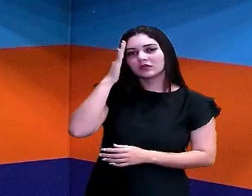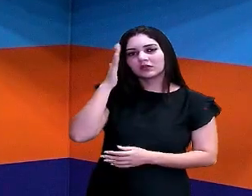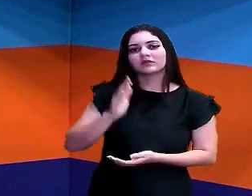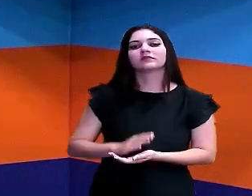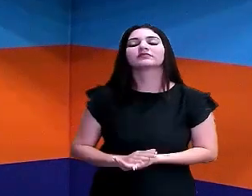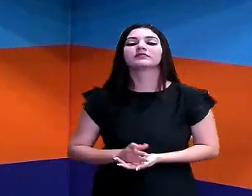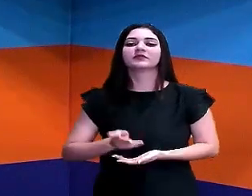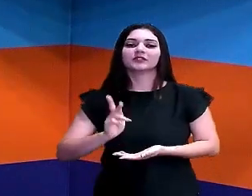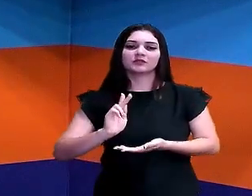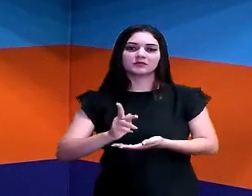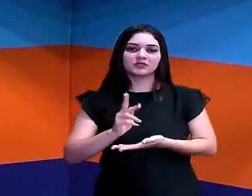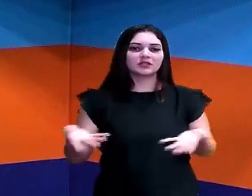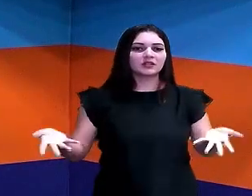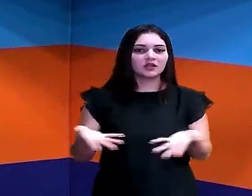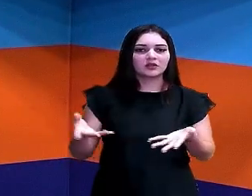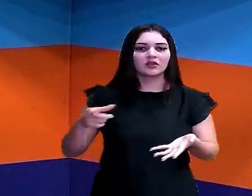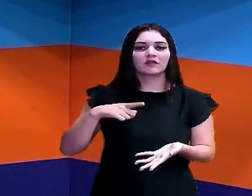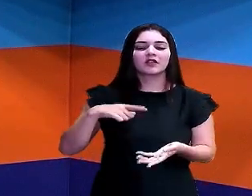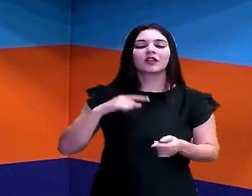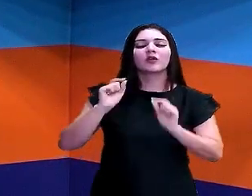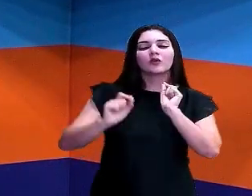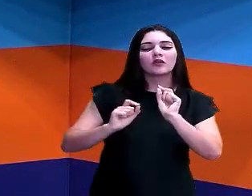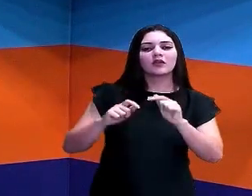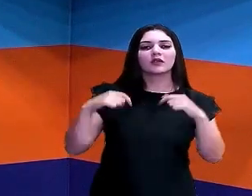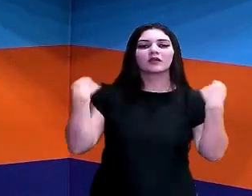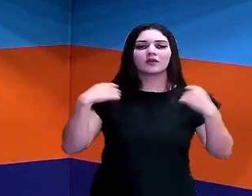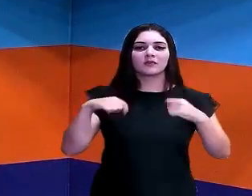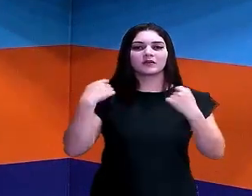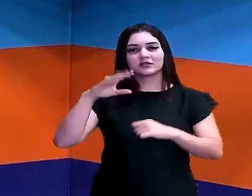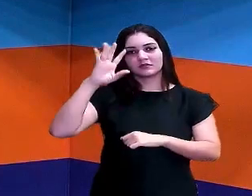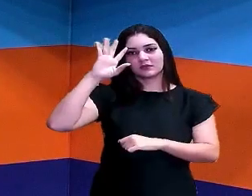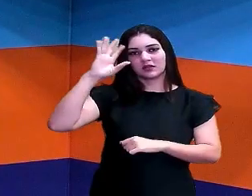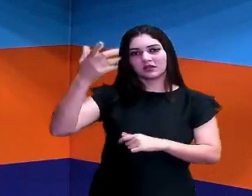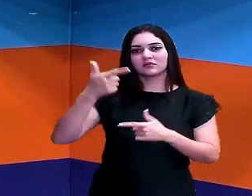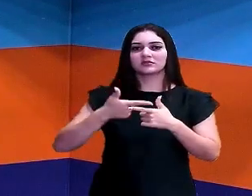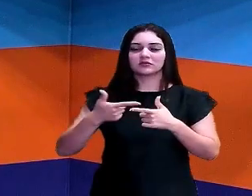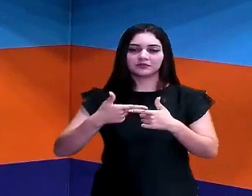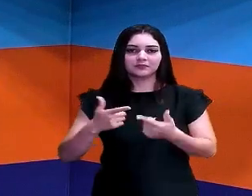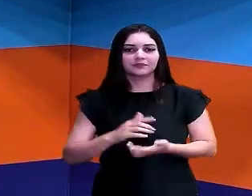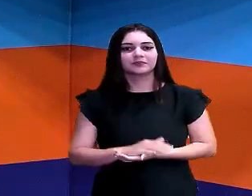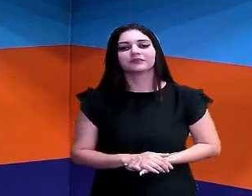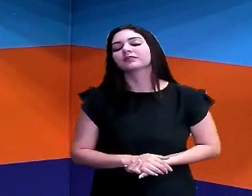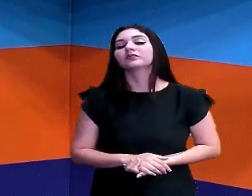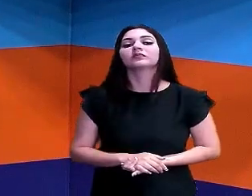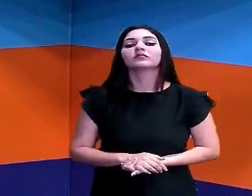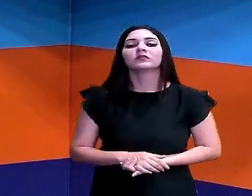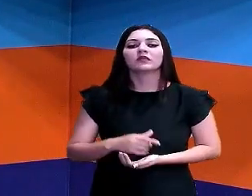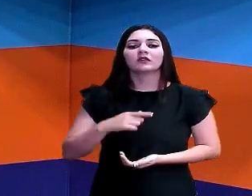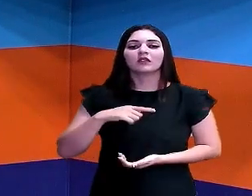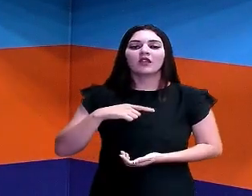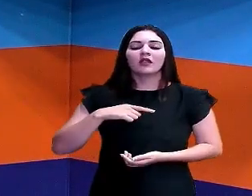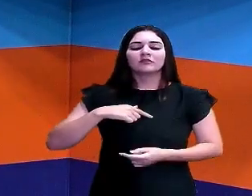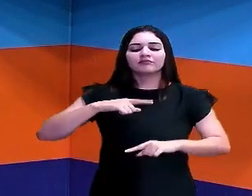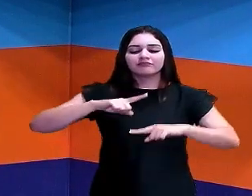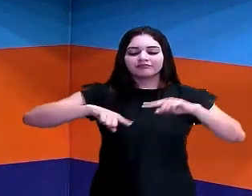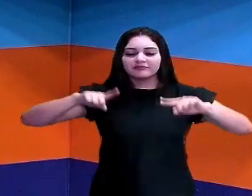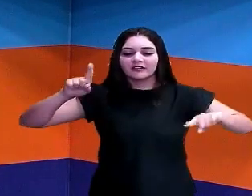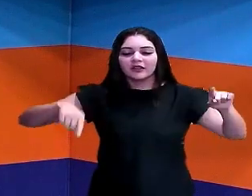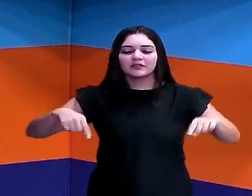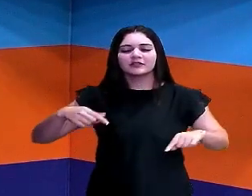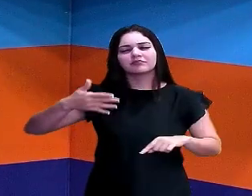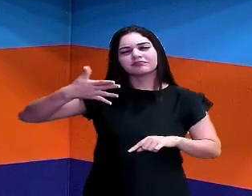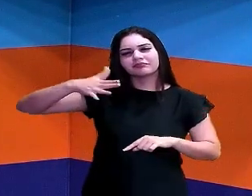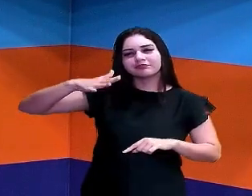vamos seguir, porque agora vem o que eu preciso para a resolução do problema. Variação percentual.